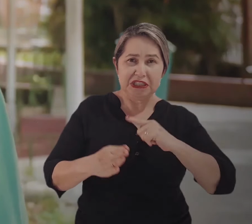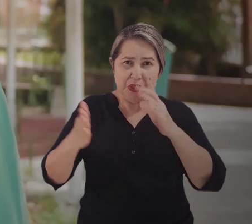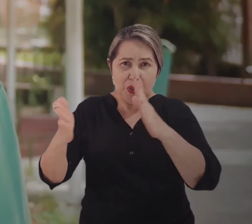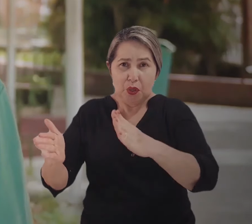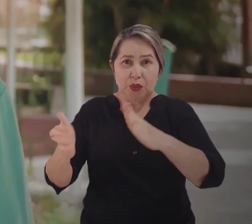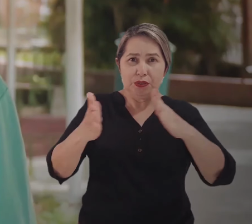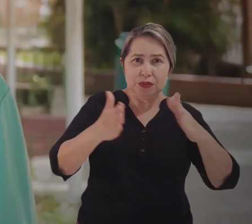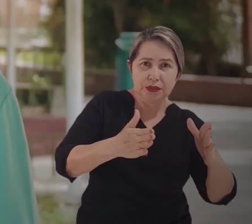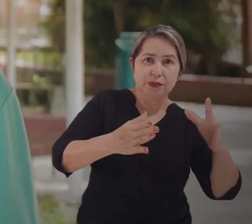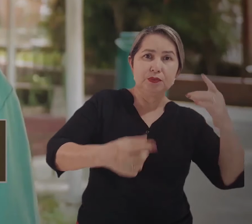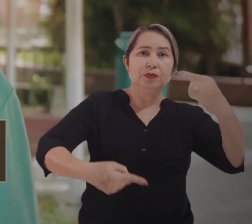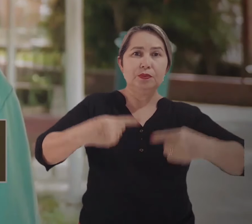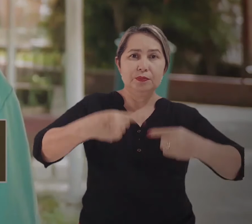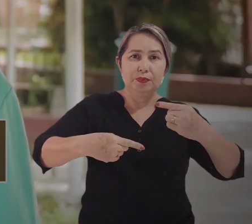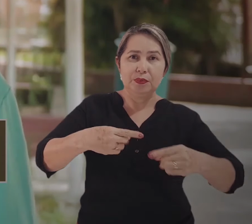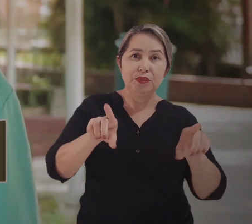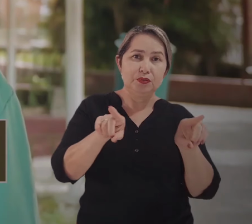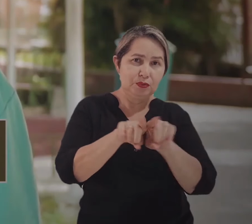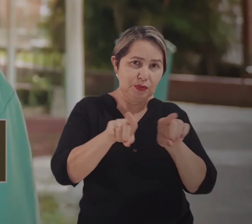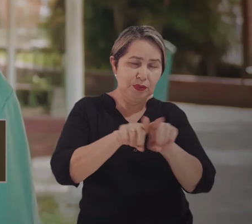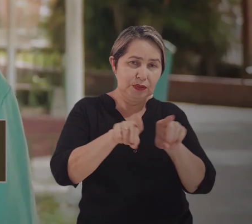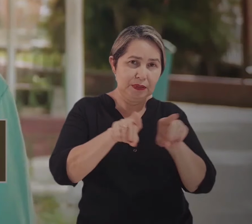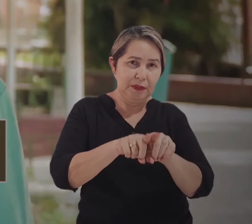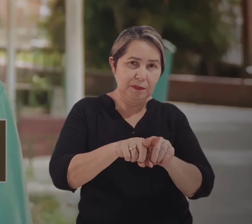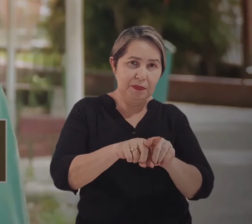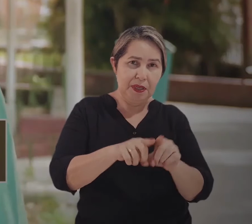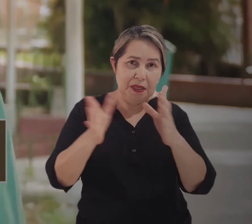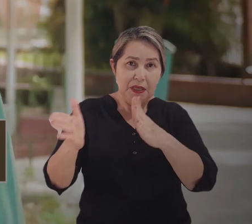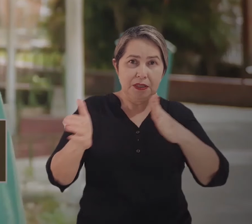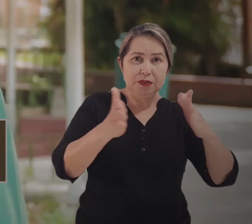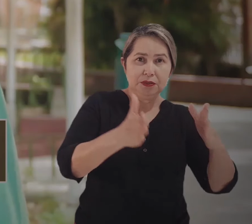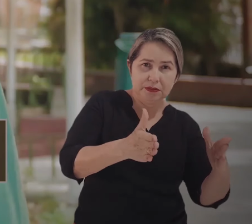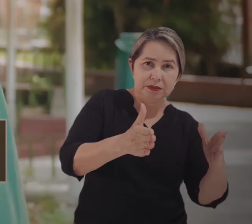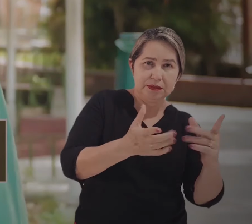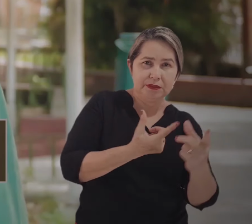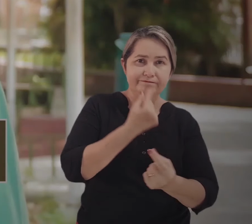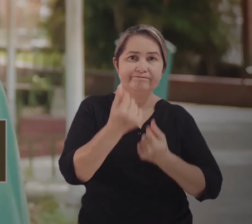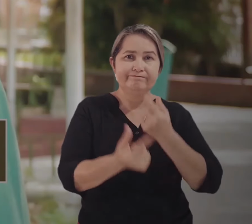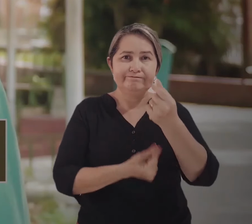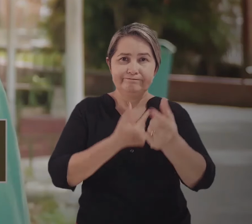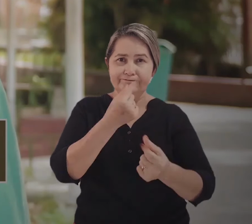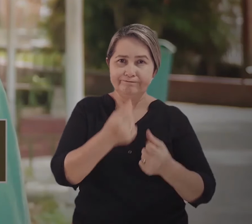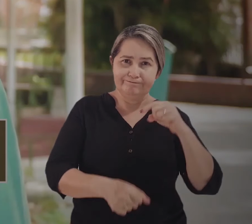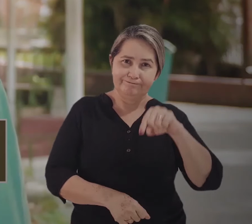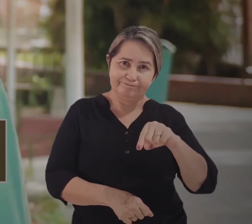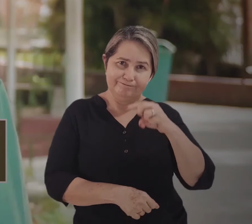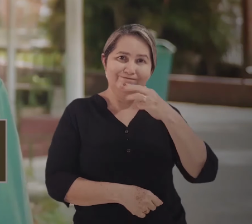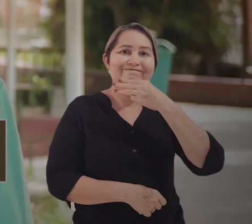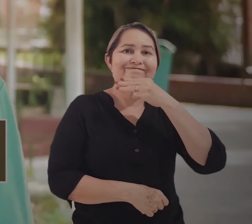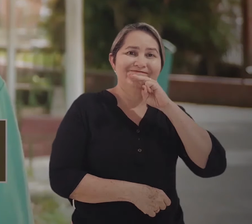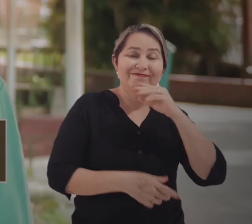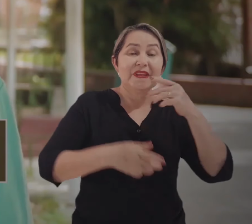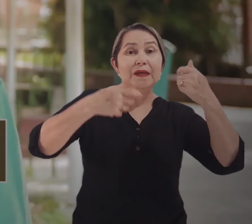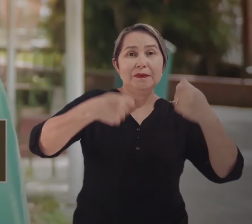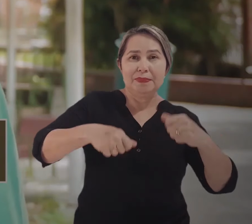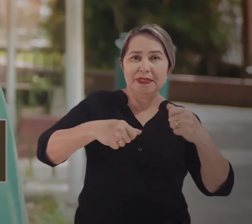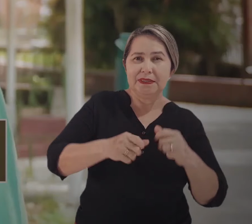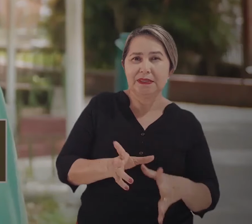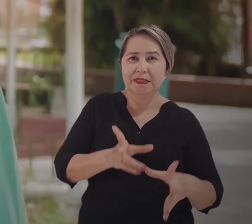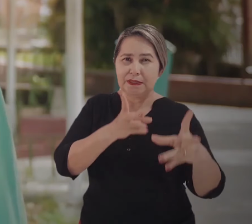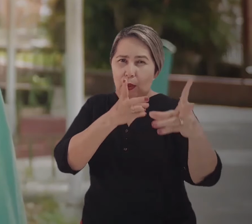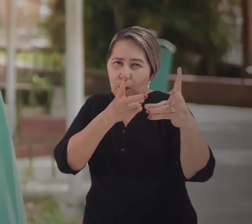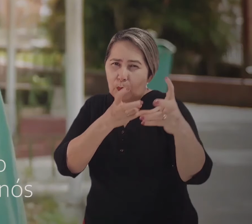políticos e ciclos econômicos em nossa cidade. Então, eles precisam de ter um olhar melhor,